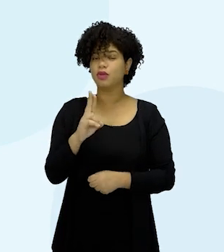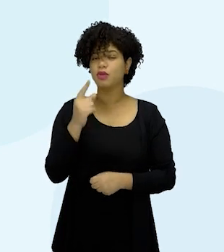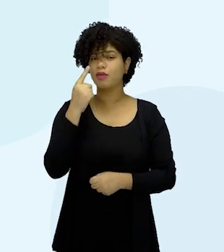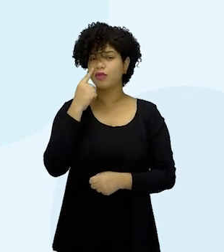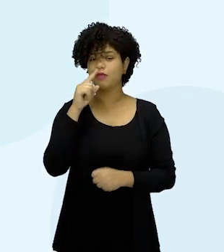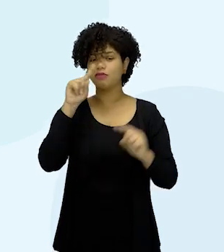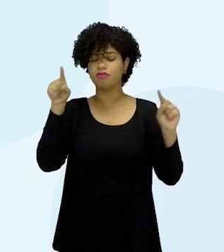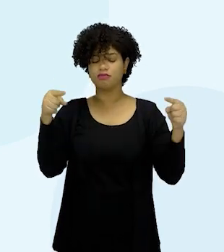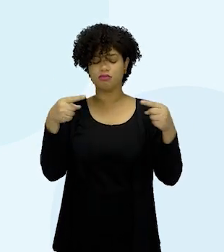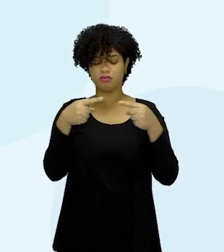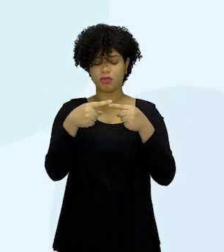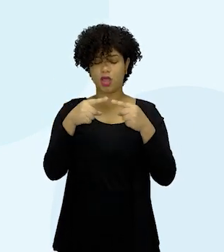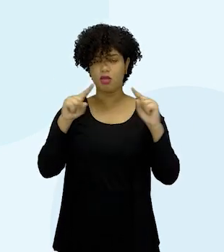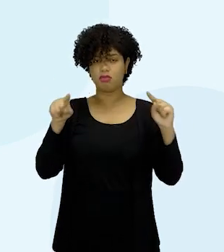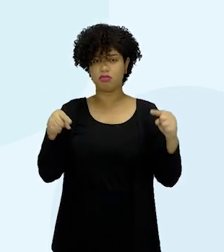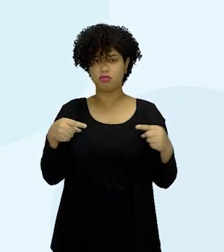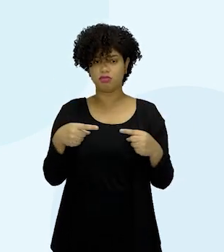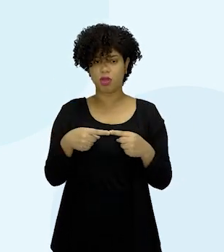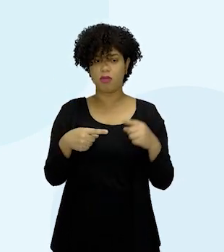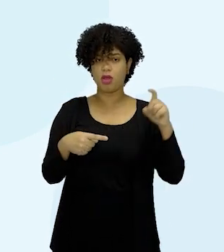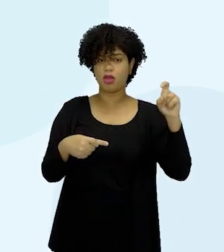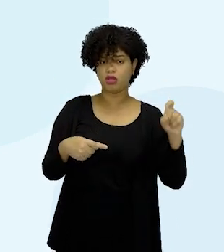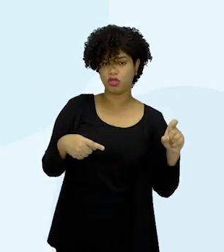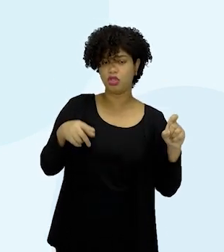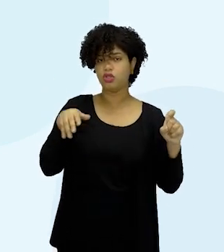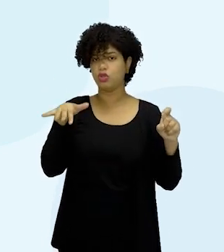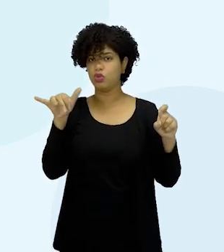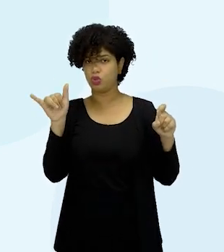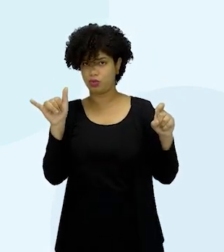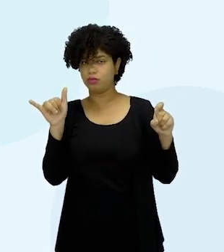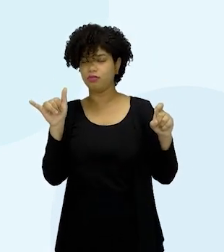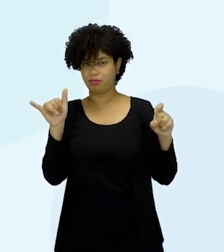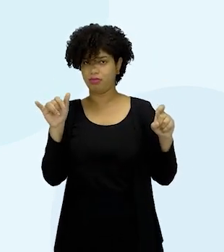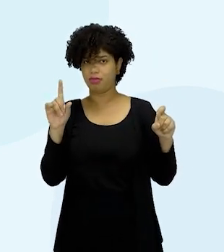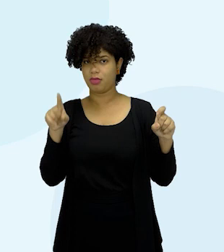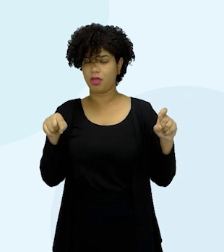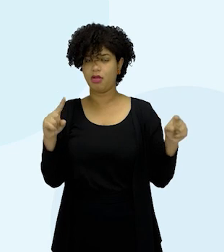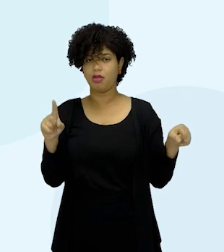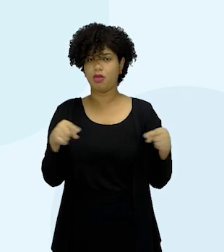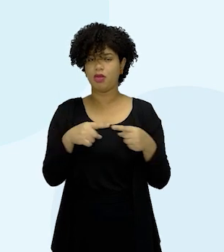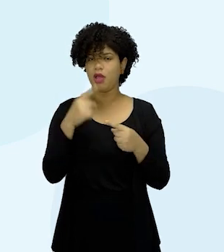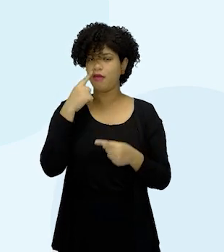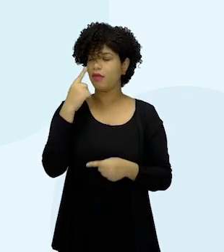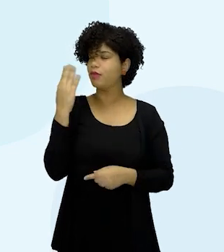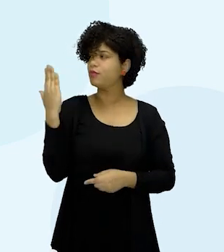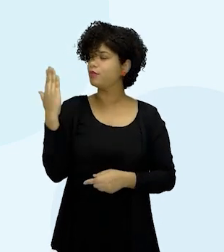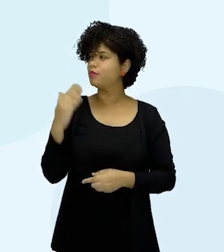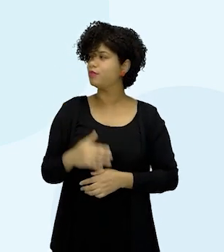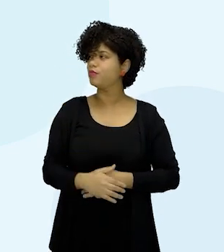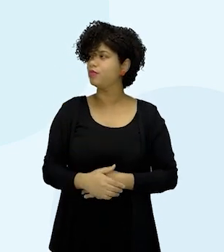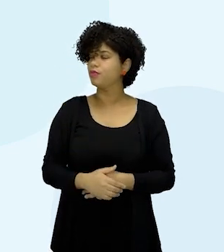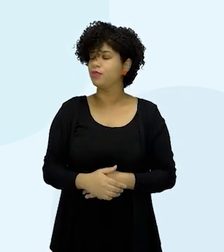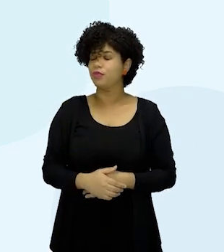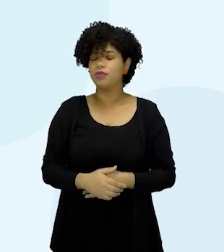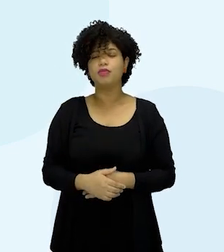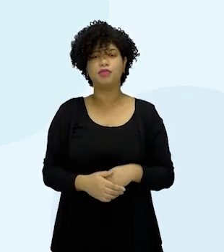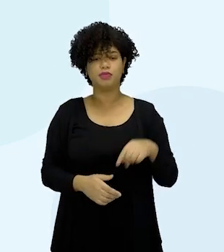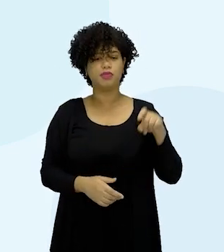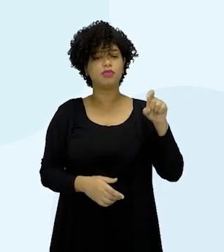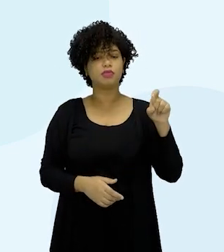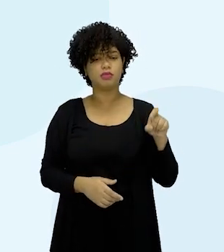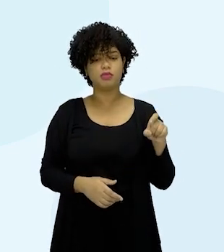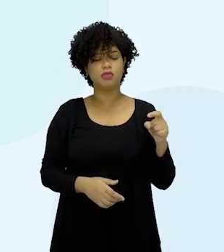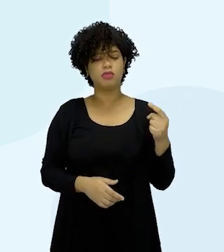o valor do x do primeiro conjunto com o valor do y do segundo conjunto. Então, olhando para esse nosso desenho, nosso diagrama, o x1, quando foi